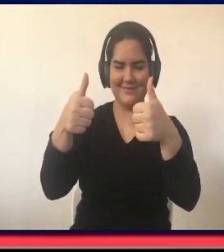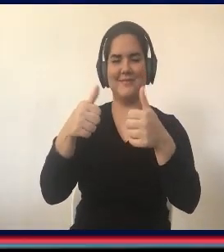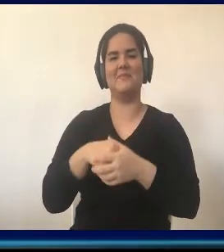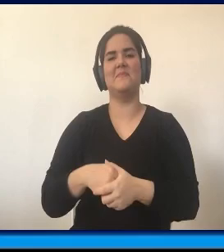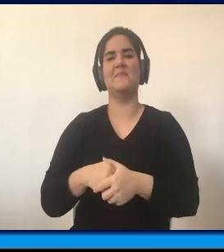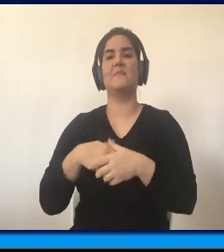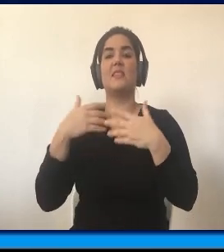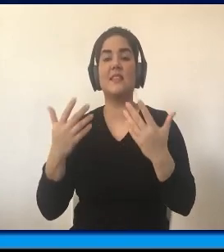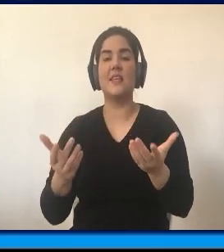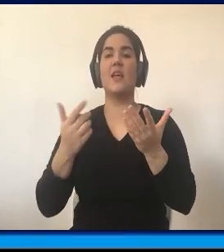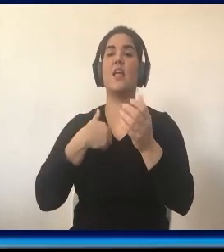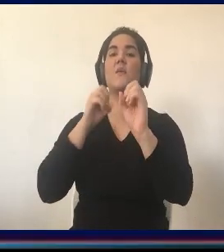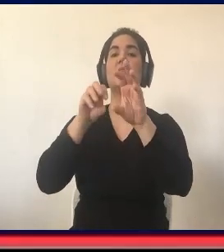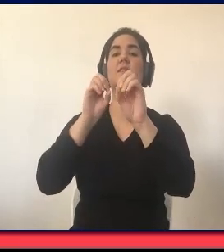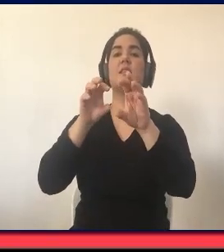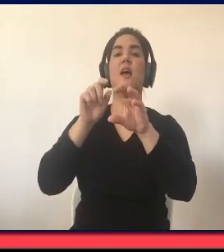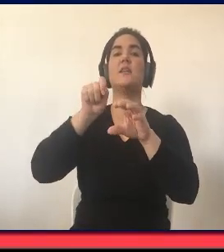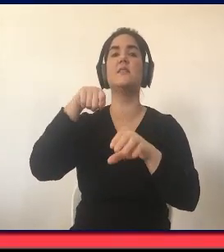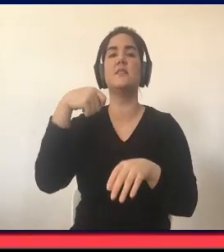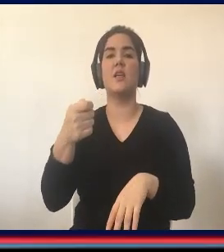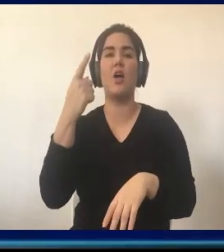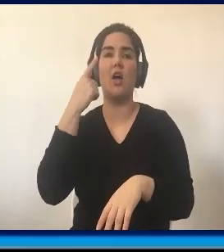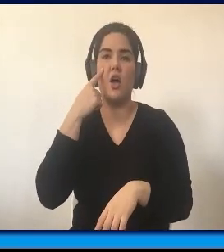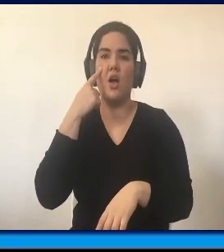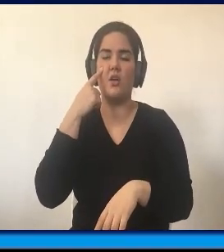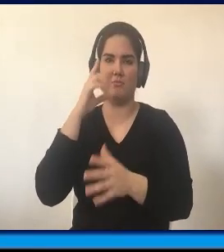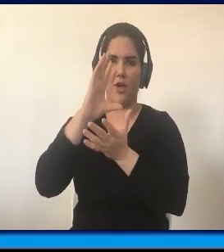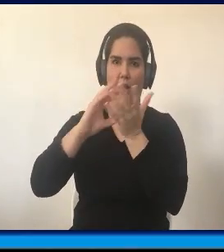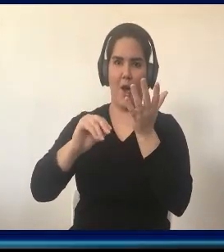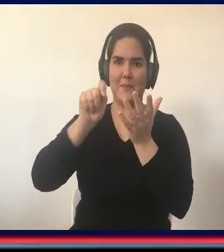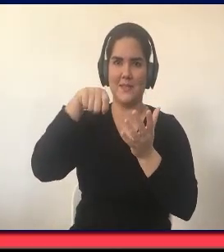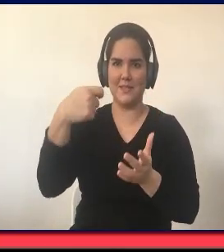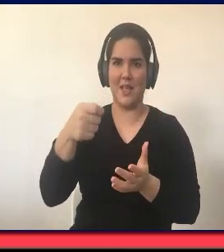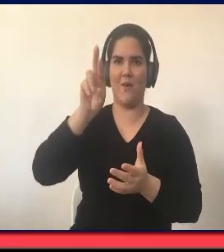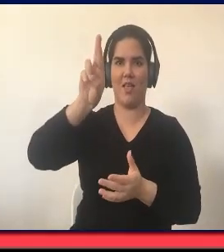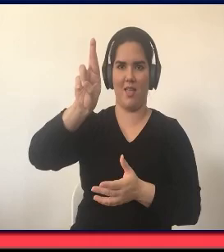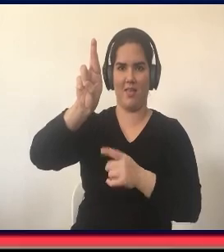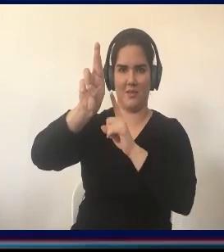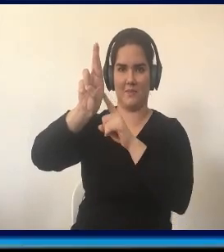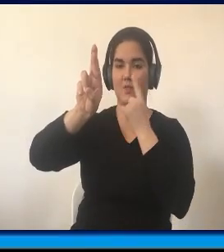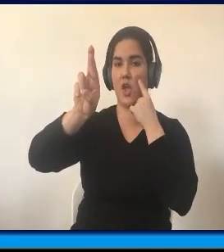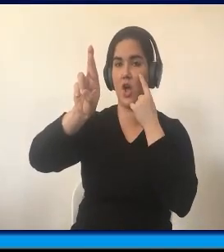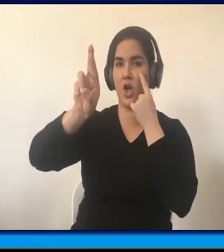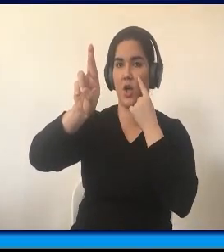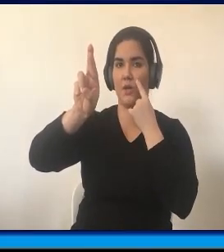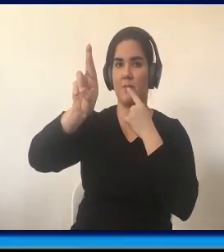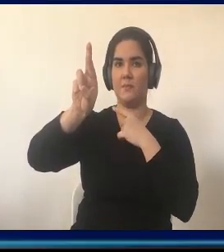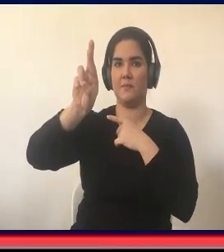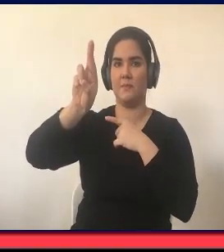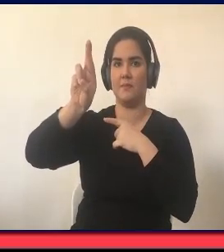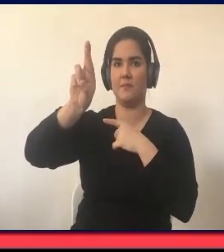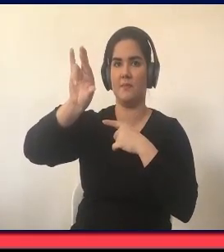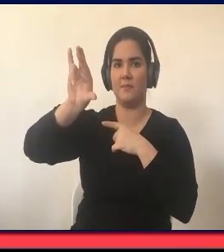da recreação. Faz assim, ó, com os dedos, que aqui é como se fosse um R. Esse dedo fica abaixado e esse em pé, com as duas